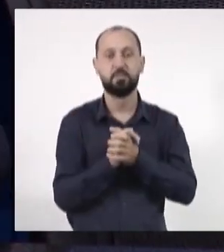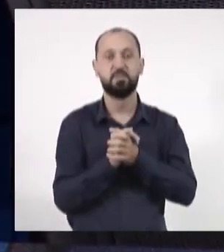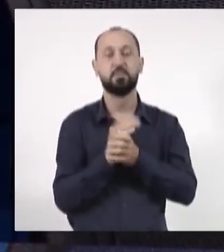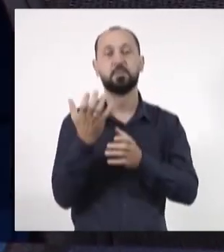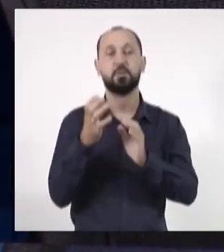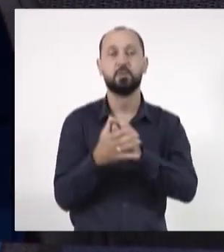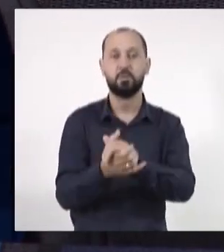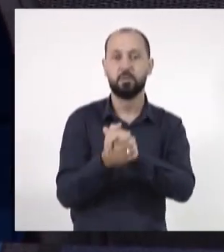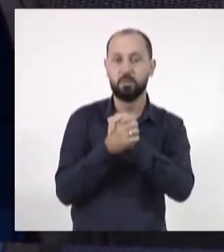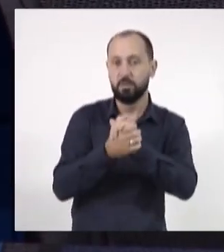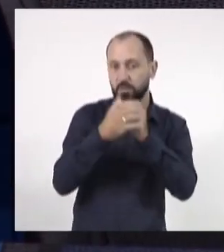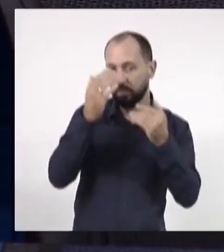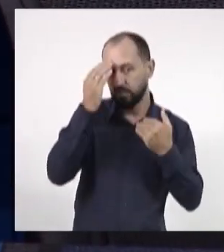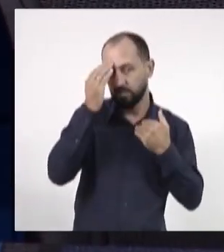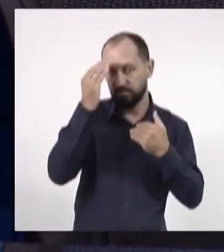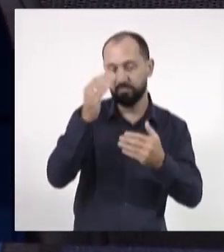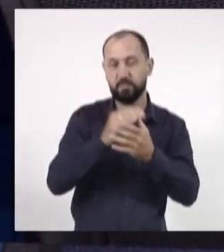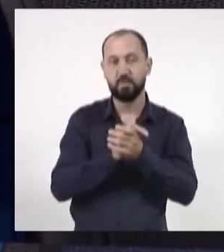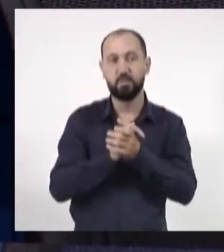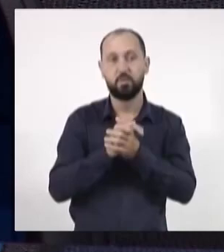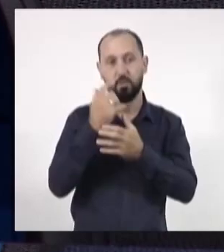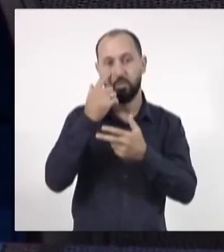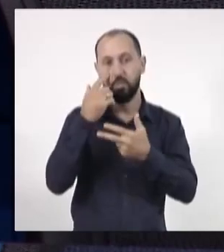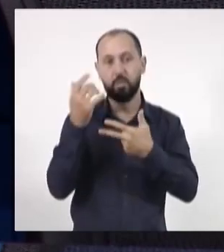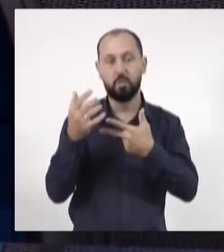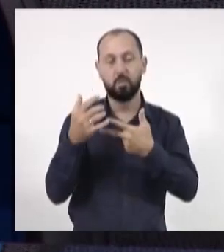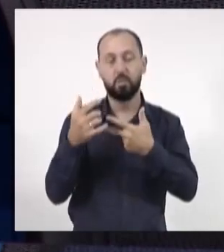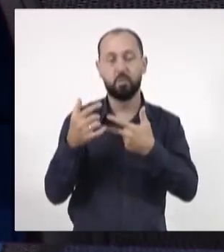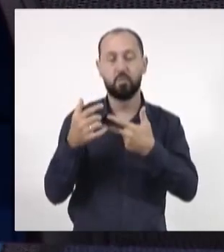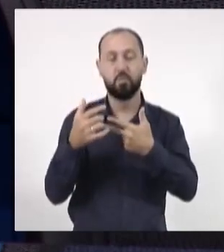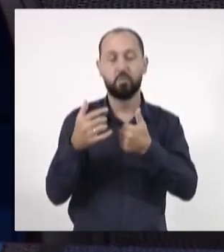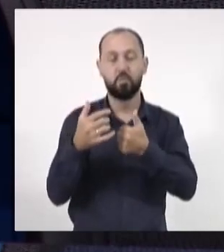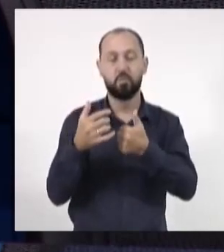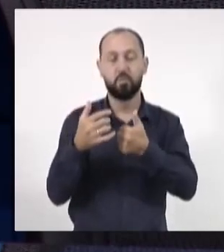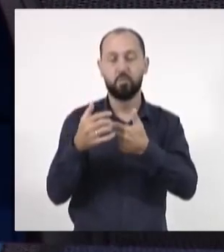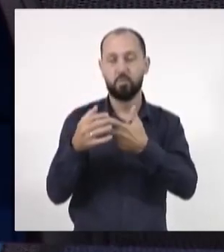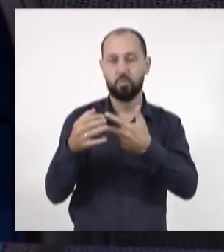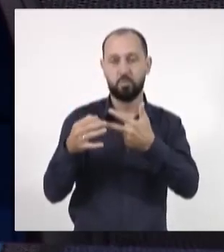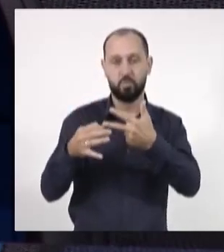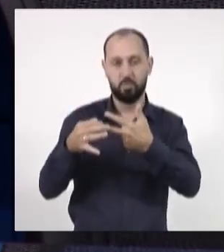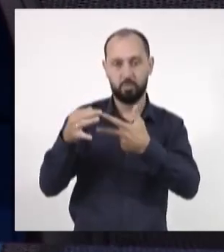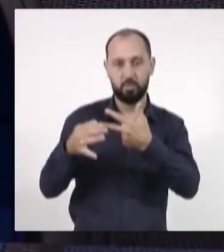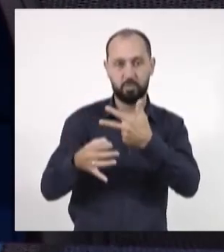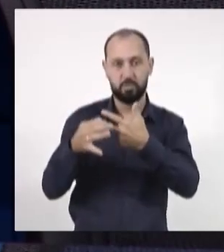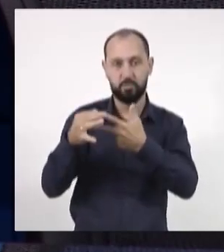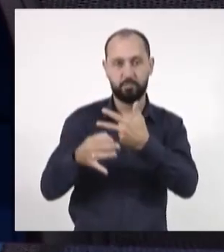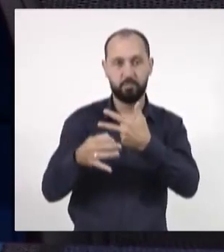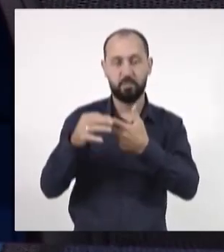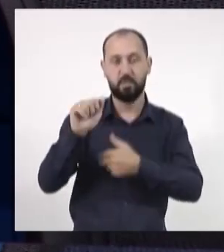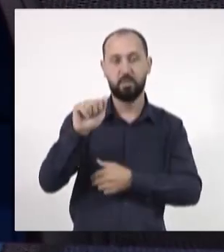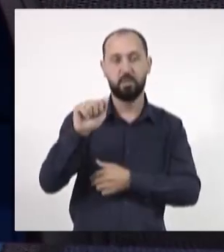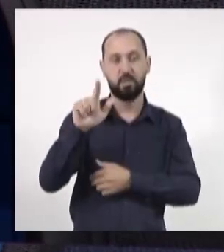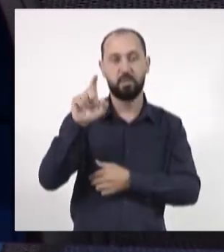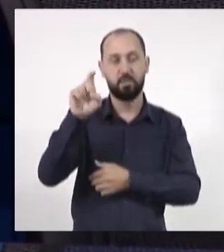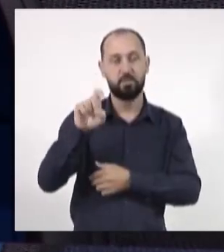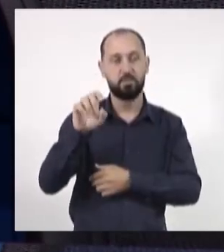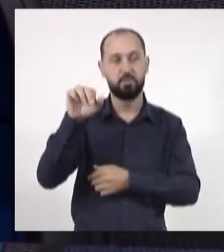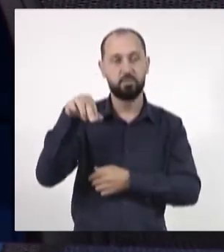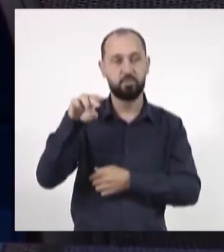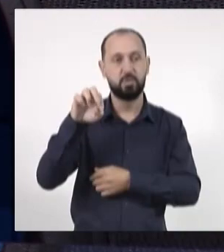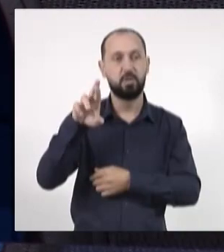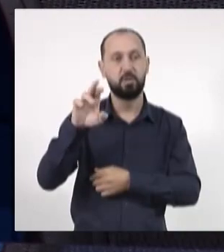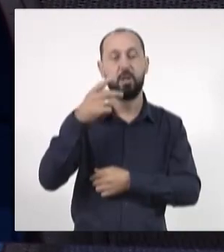aqui cumprimentar, agradecer o Poder Judiciário, na pessoa do desembargador Alexandre Basto,